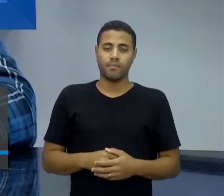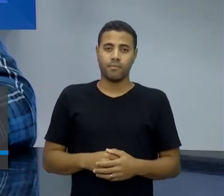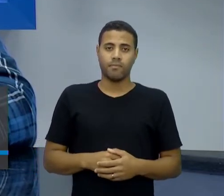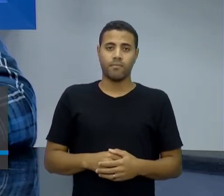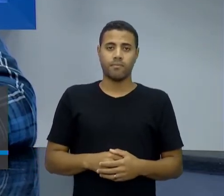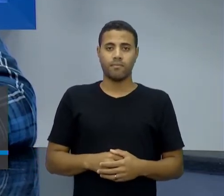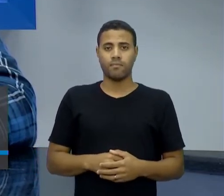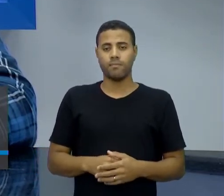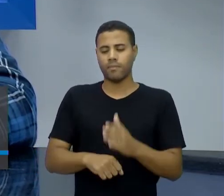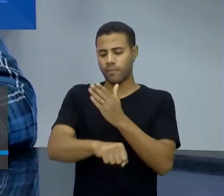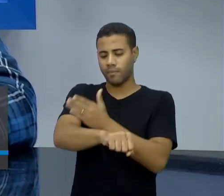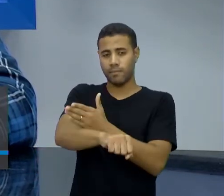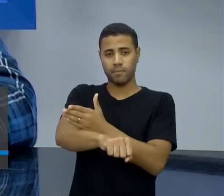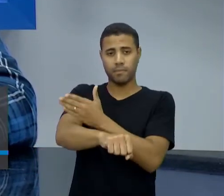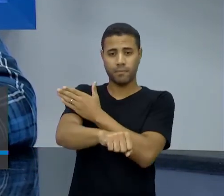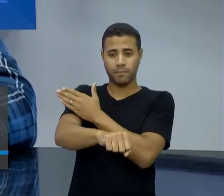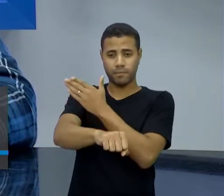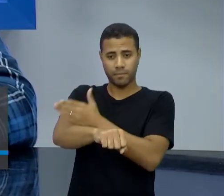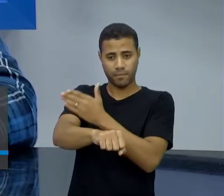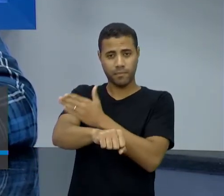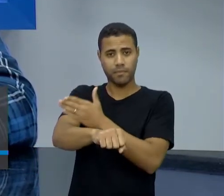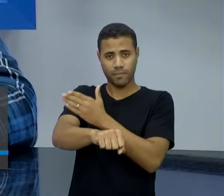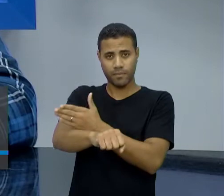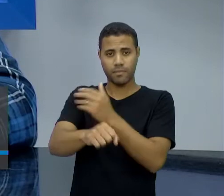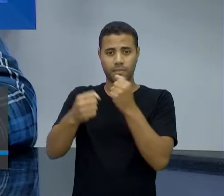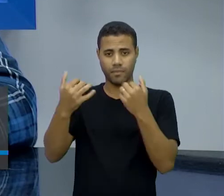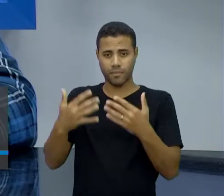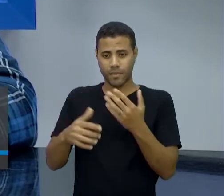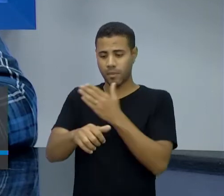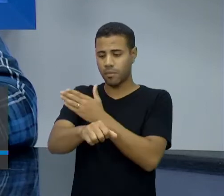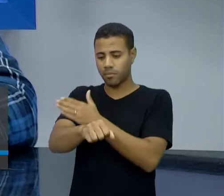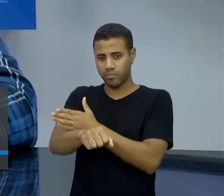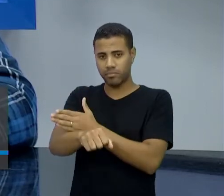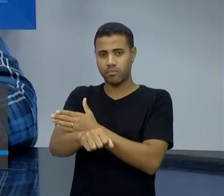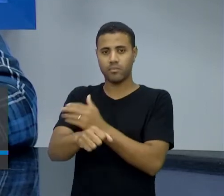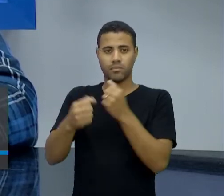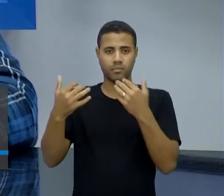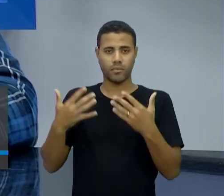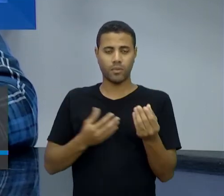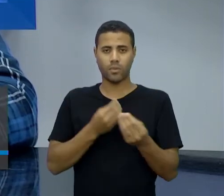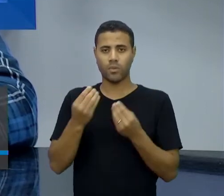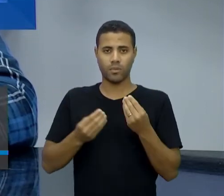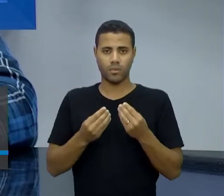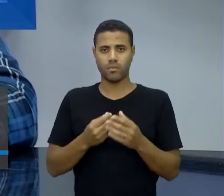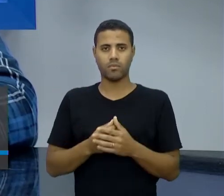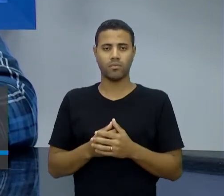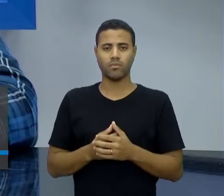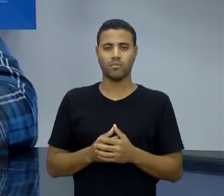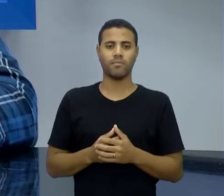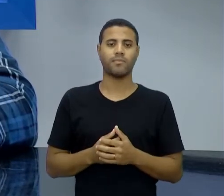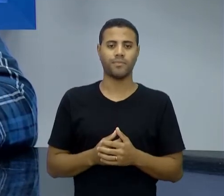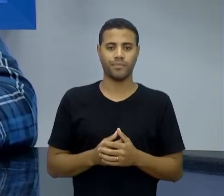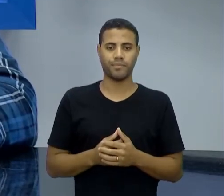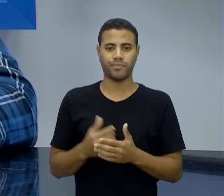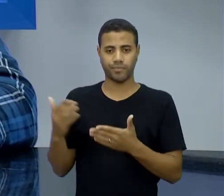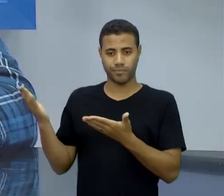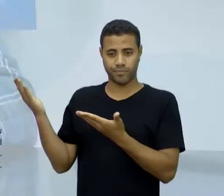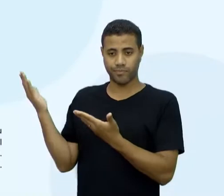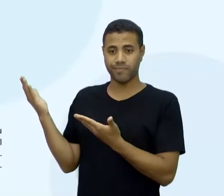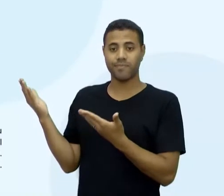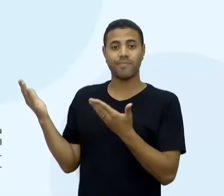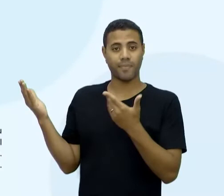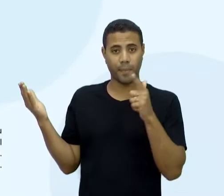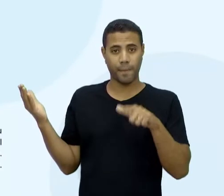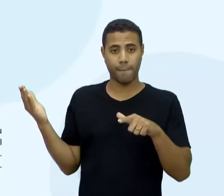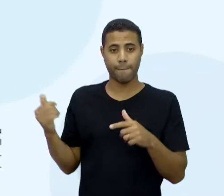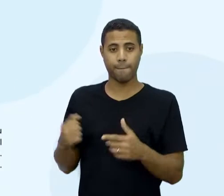né, da antiguidade, da Idade Média e do período moderno. Vamos lá para a gente recapitular esse conteúdo na nossa tela mais uma vez. Vamos